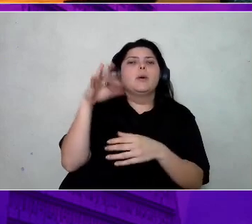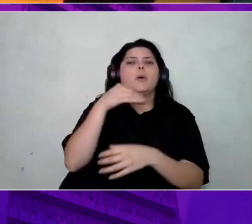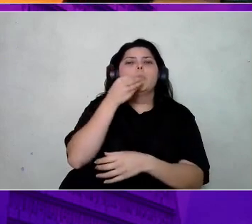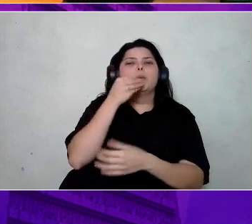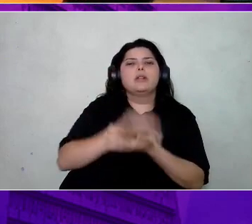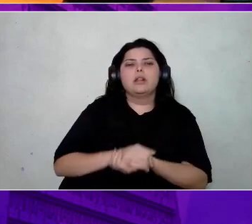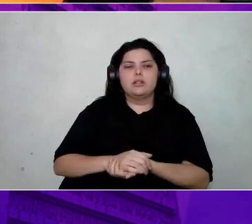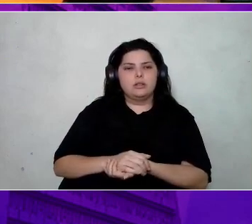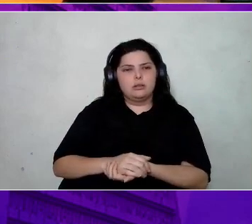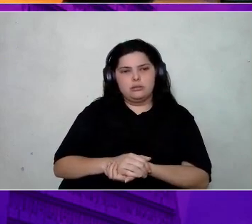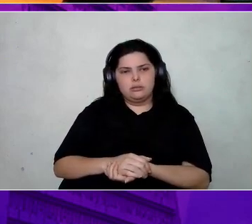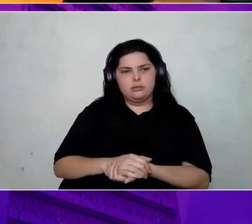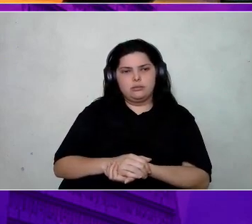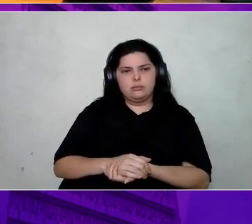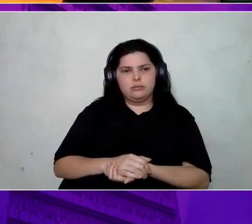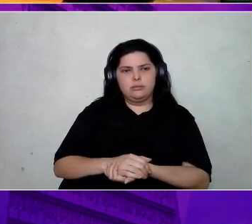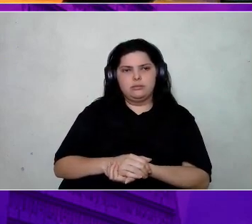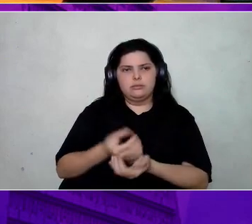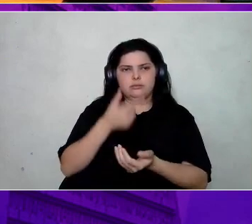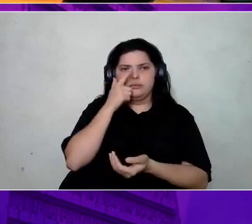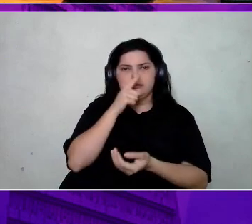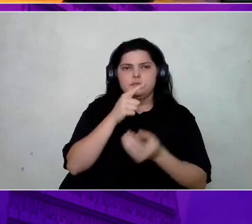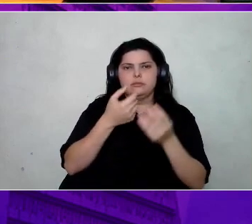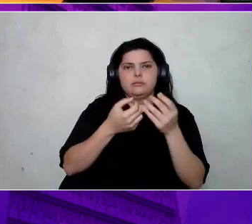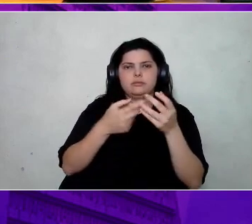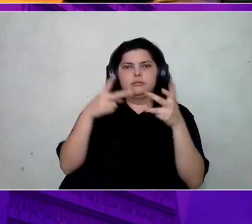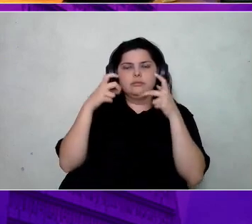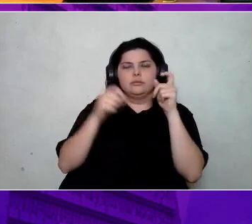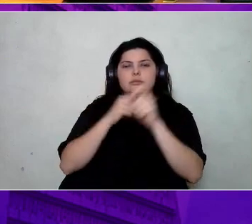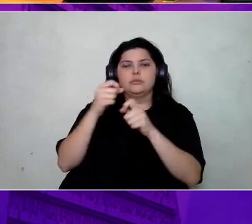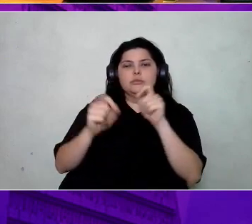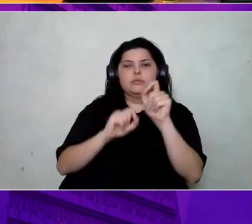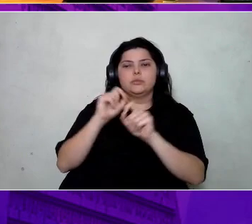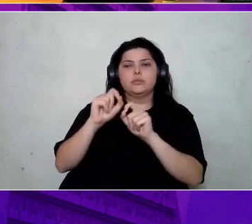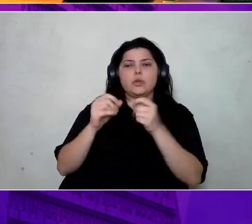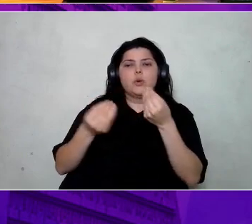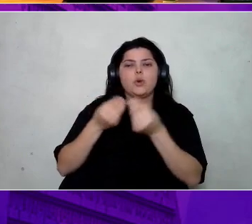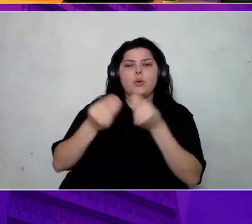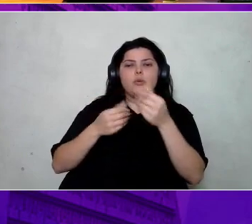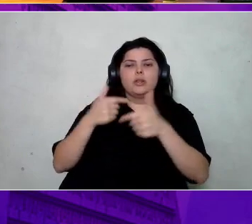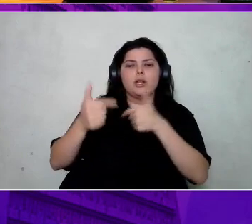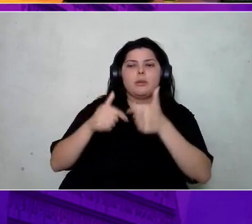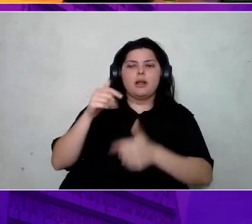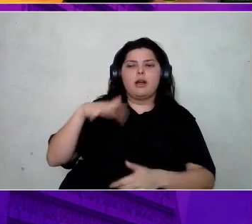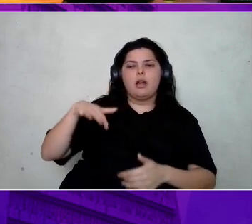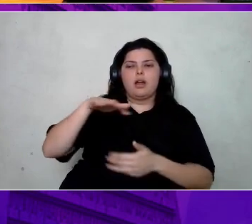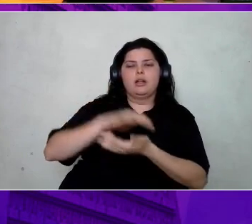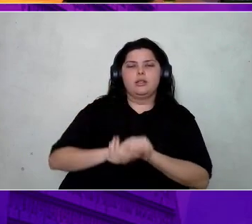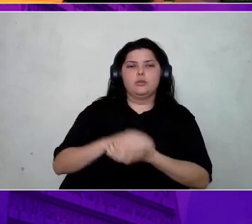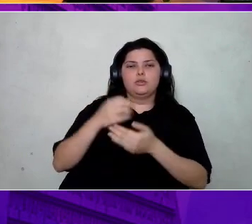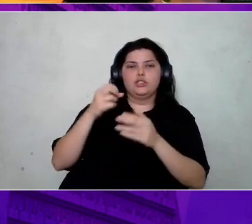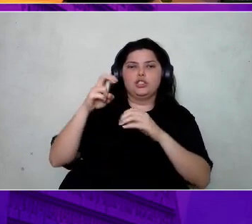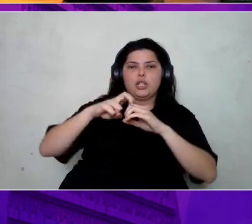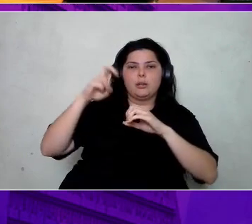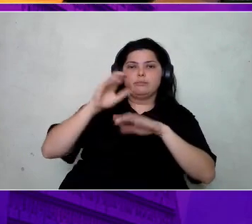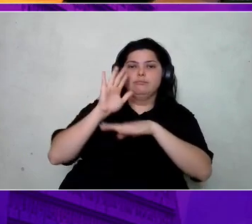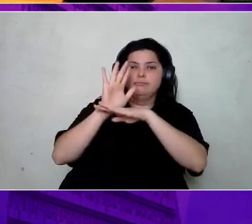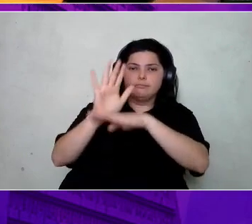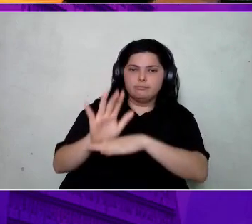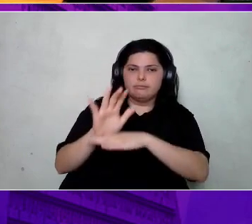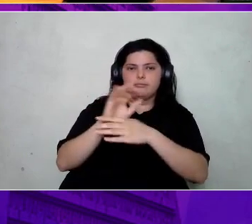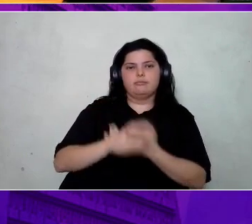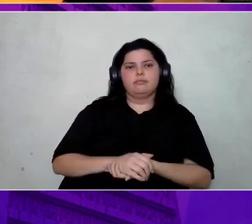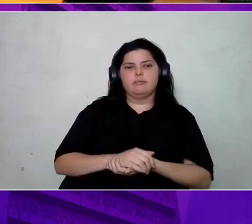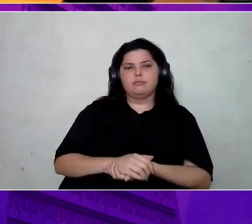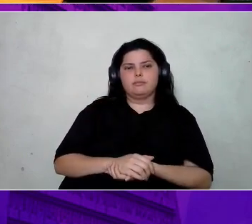consigo visualizar ali, eu consigo ver onde que e como que eu posso trabalhar isso. Então o ChatGPT vai te ajudar a principalmente